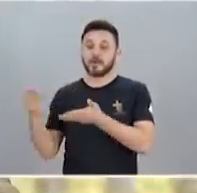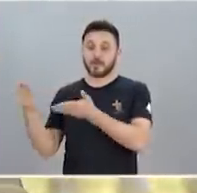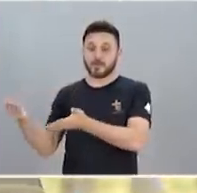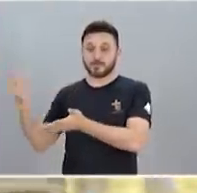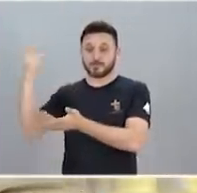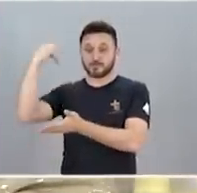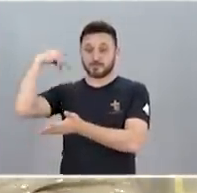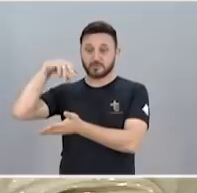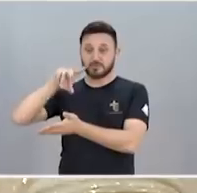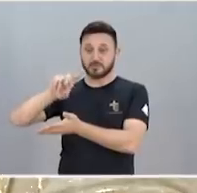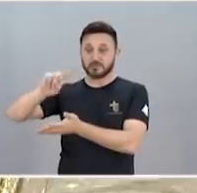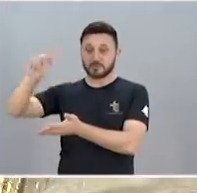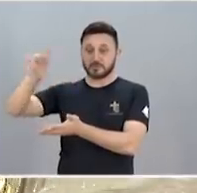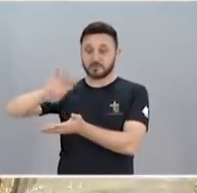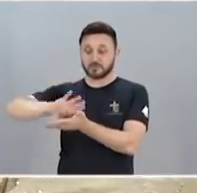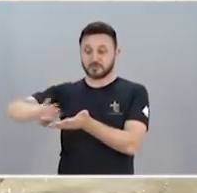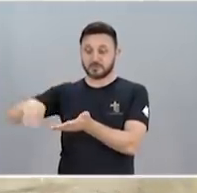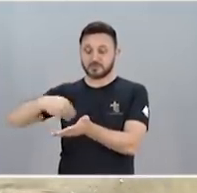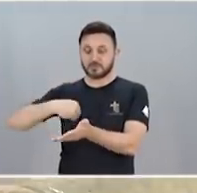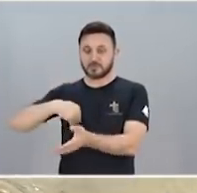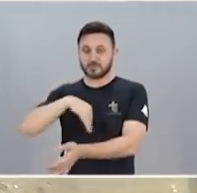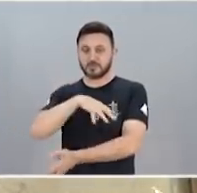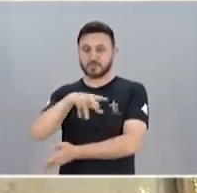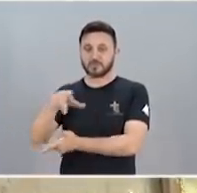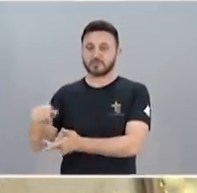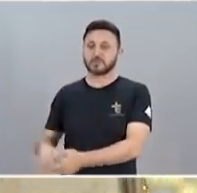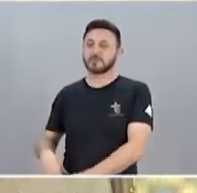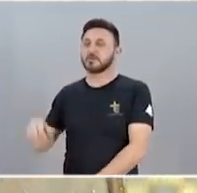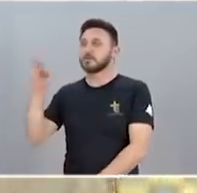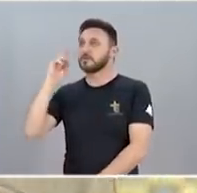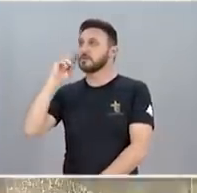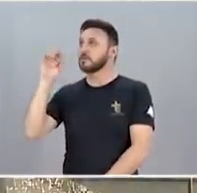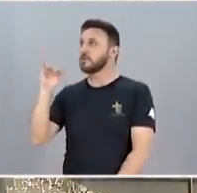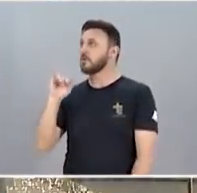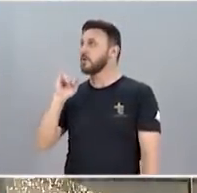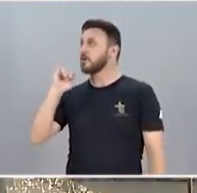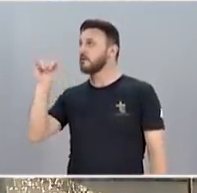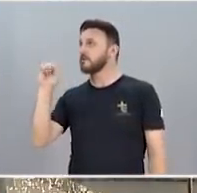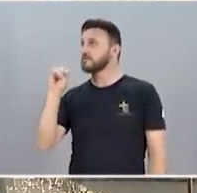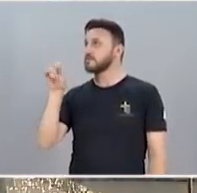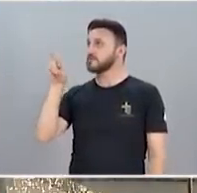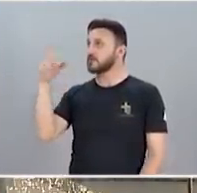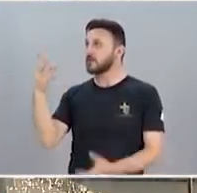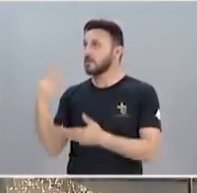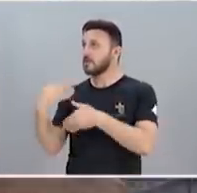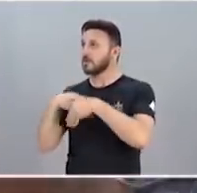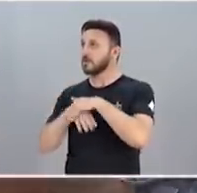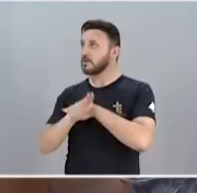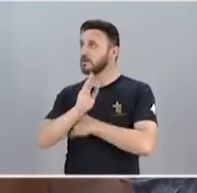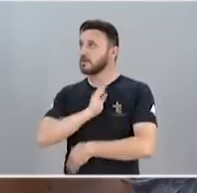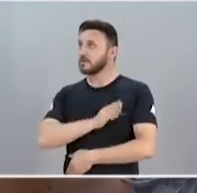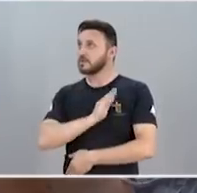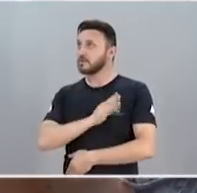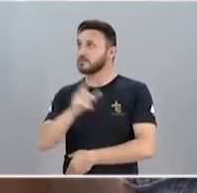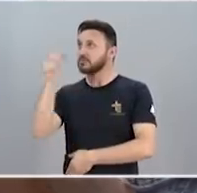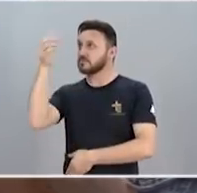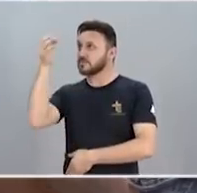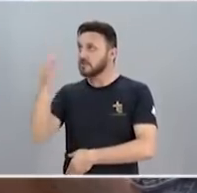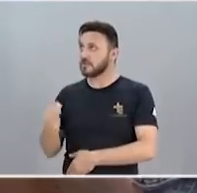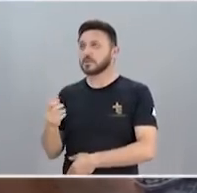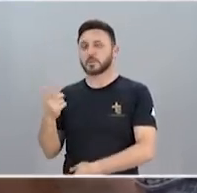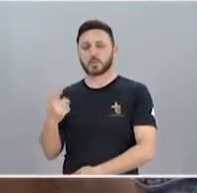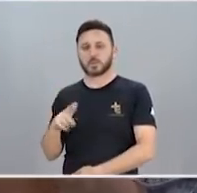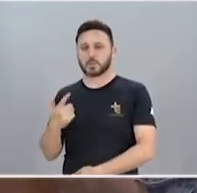Eis o Cordeiro de Deus que tira o pecado do mundo. Senhor, eu não sou digna de que entreis em